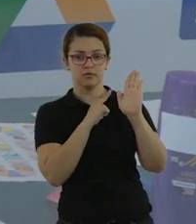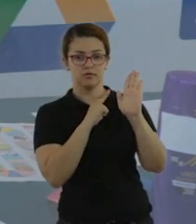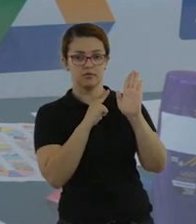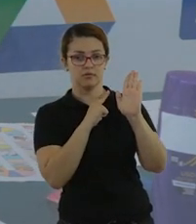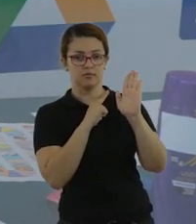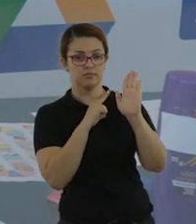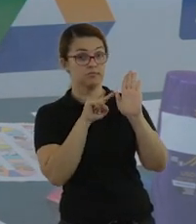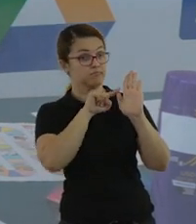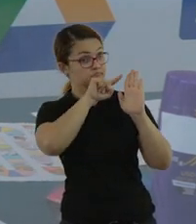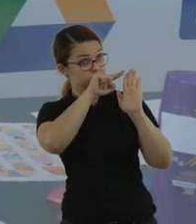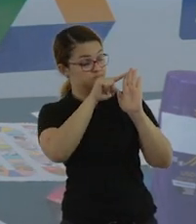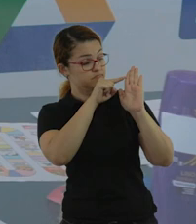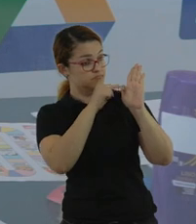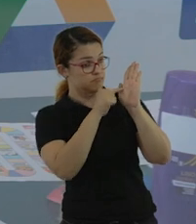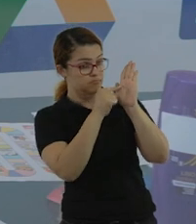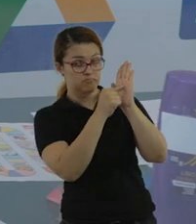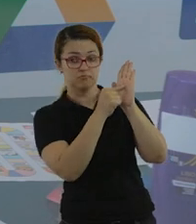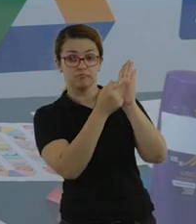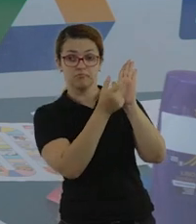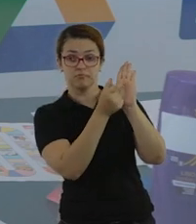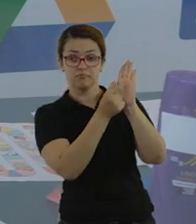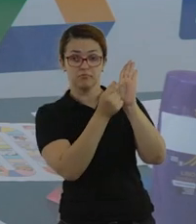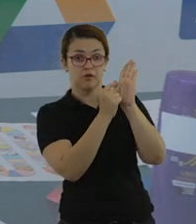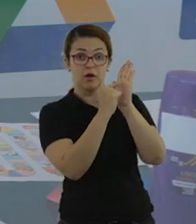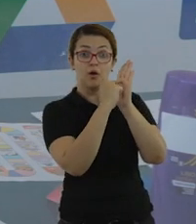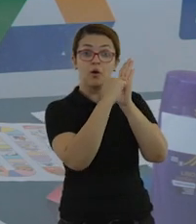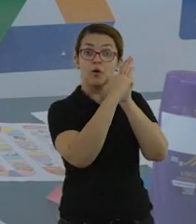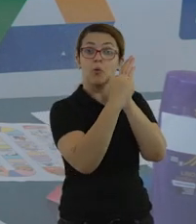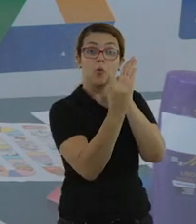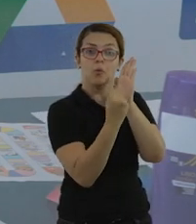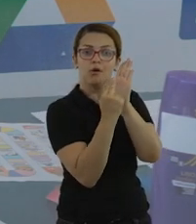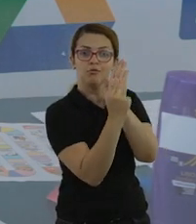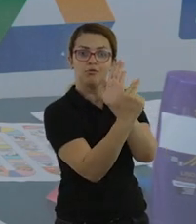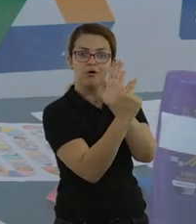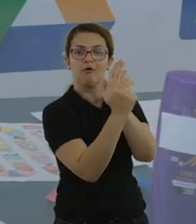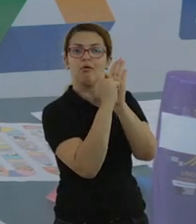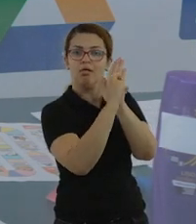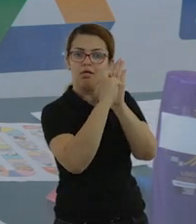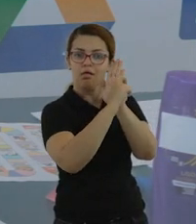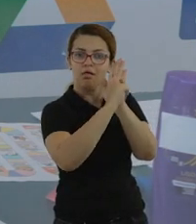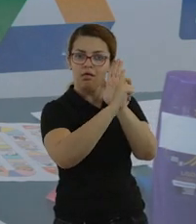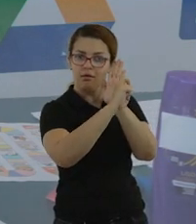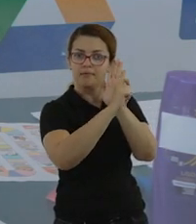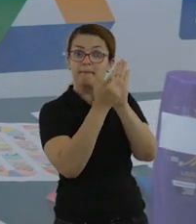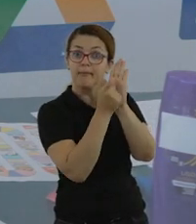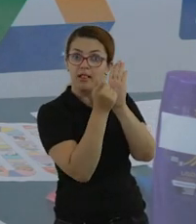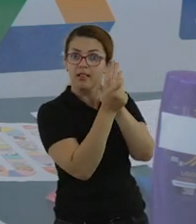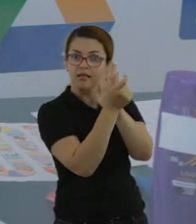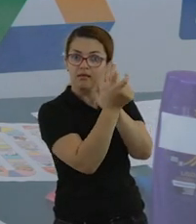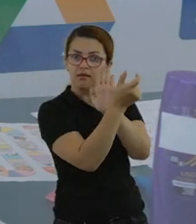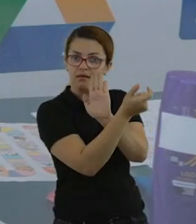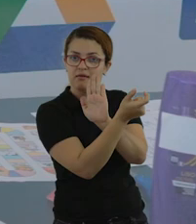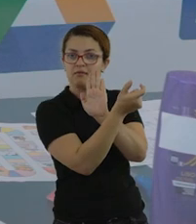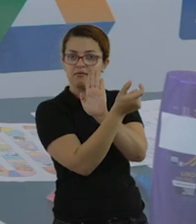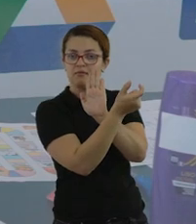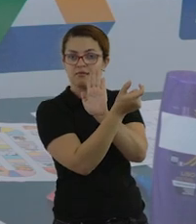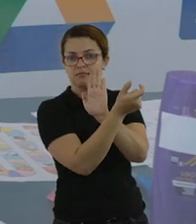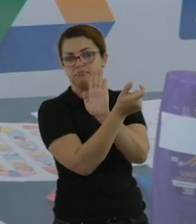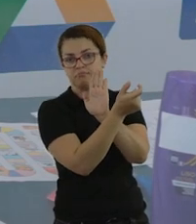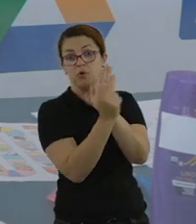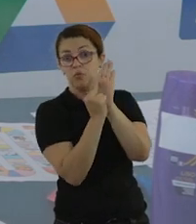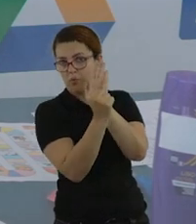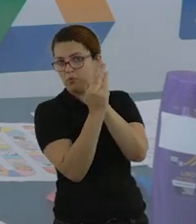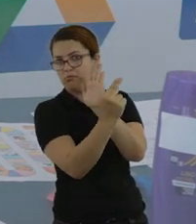eu tenho o número escrito com os algarismos, correto? E aqui eu tenho a escrita do número utilizando as